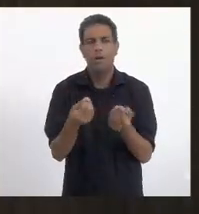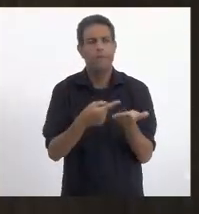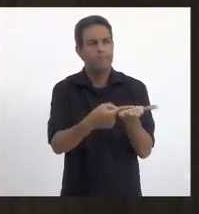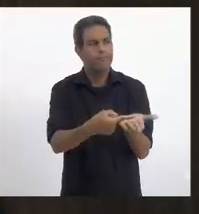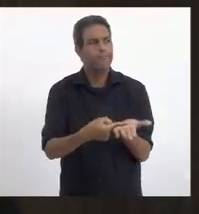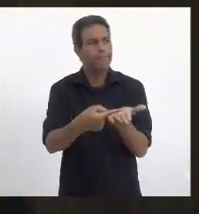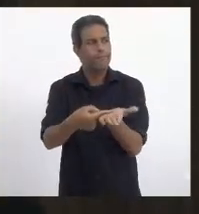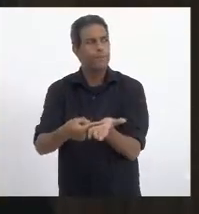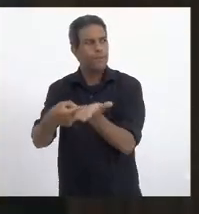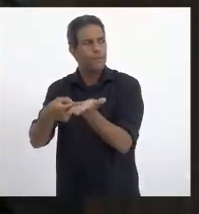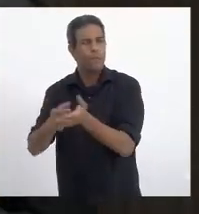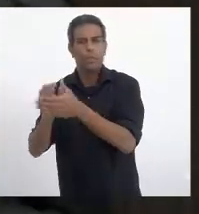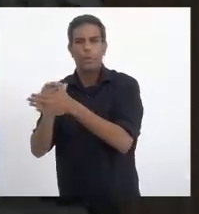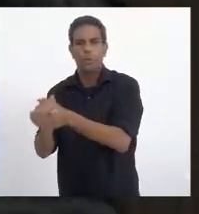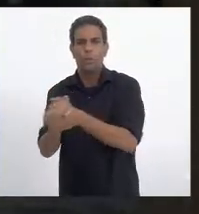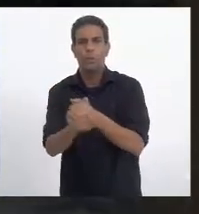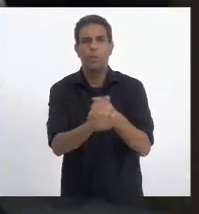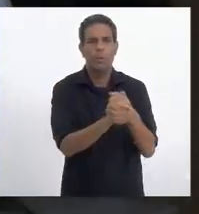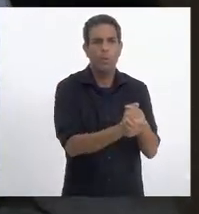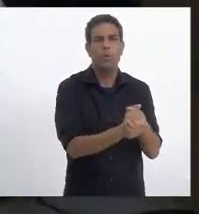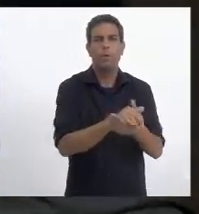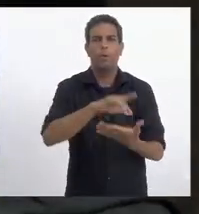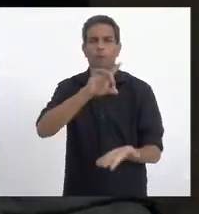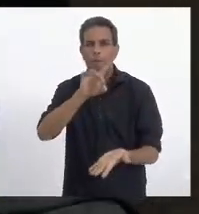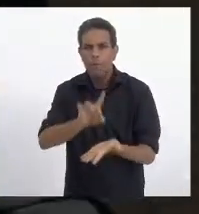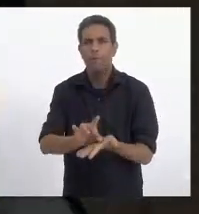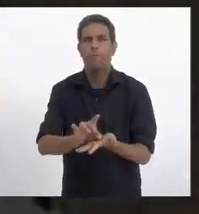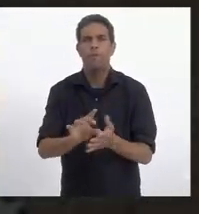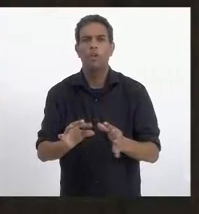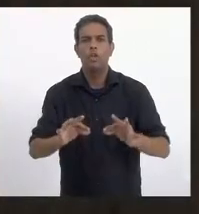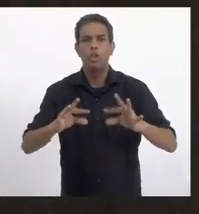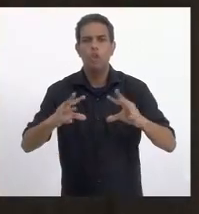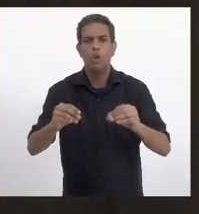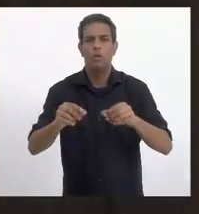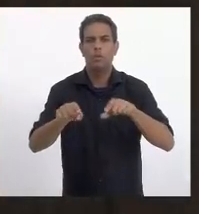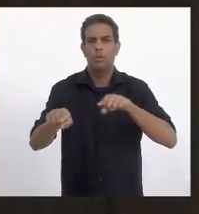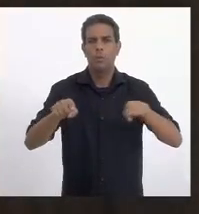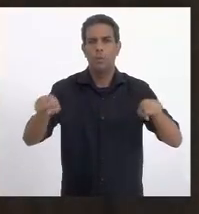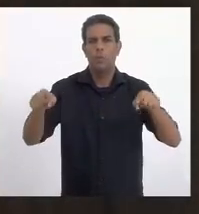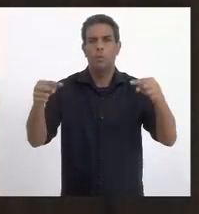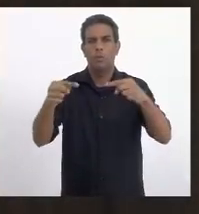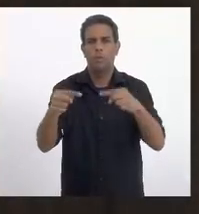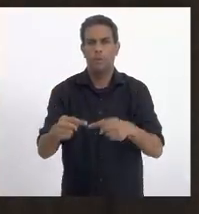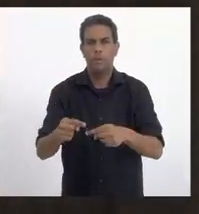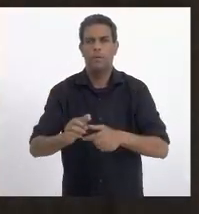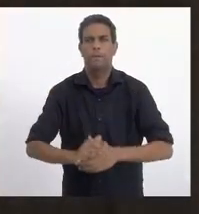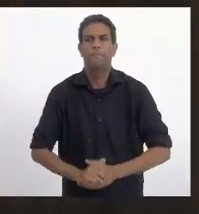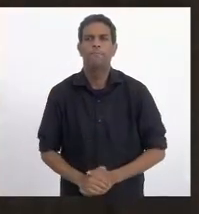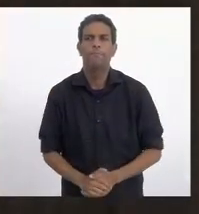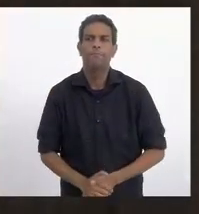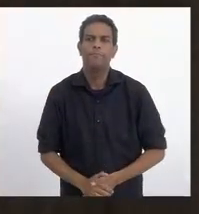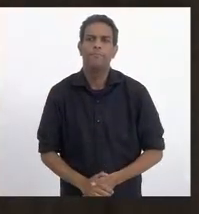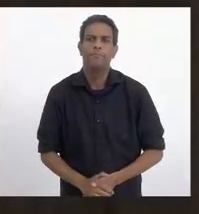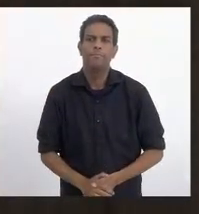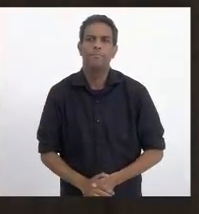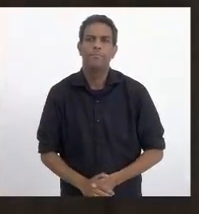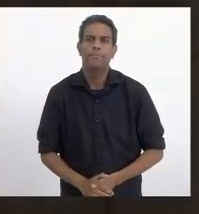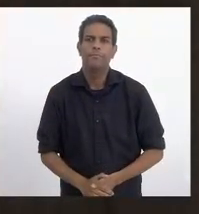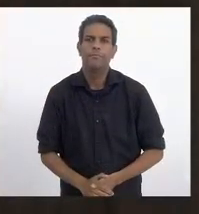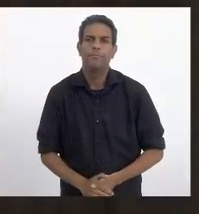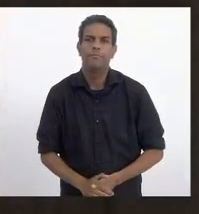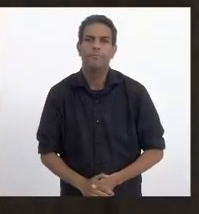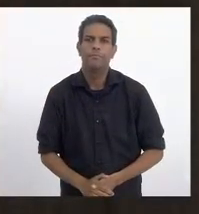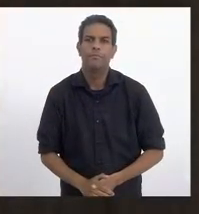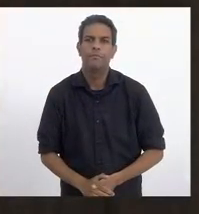complemento aos demais parlamentares oficiais e praças aqui presentes ativos inativos e pensionistas tô